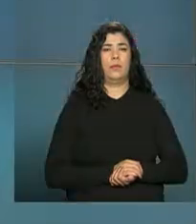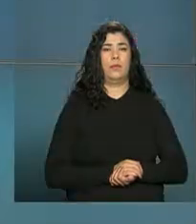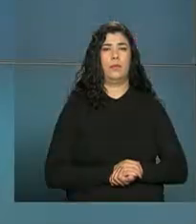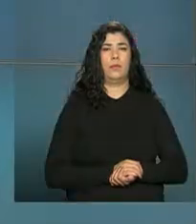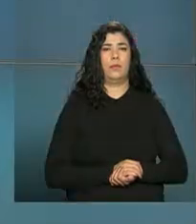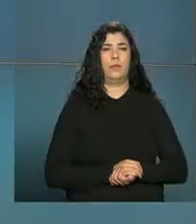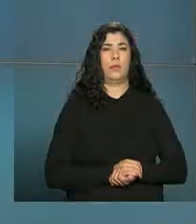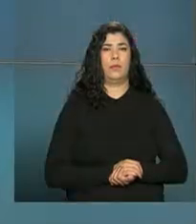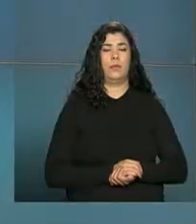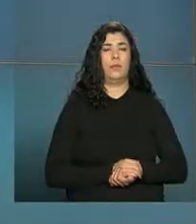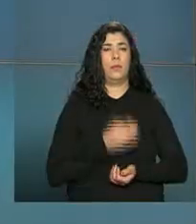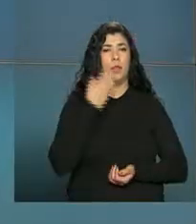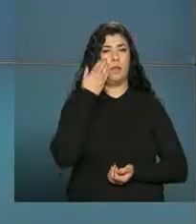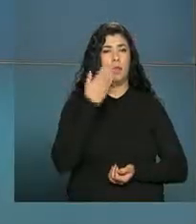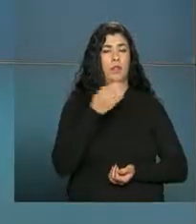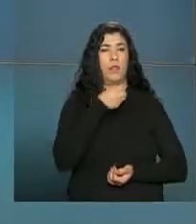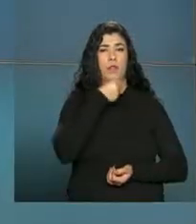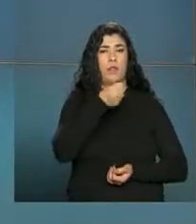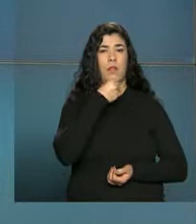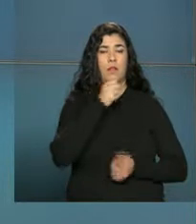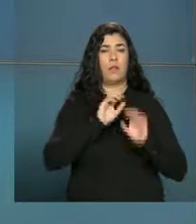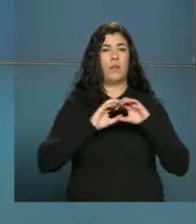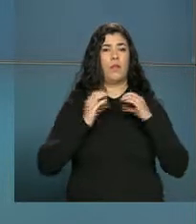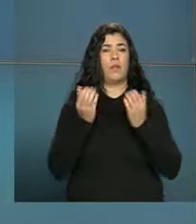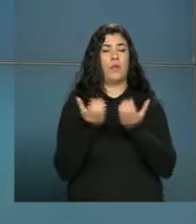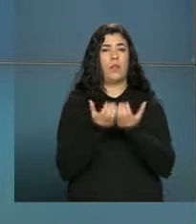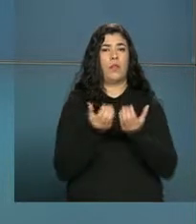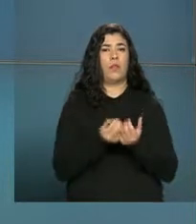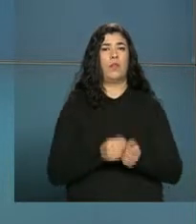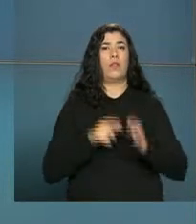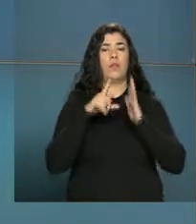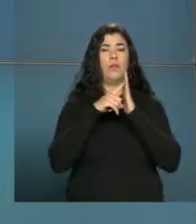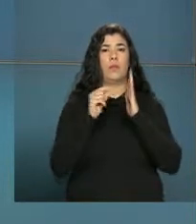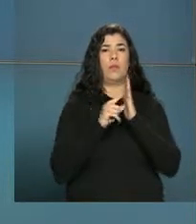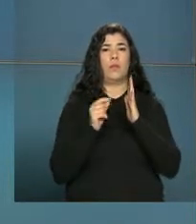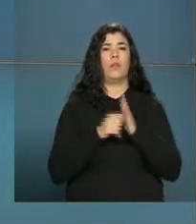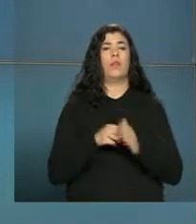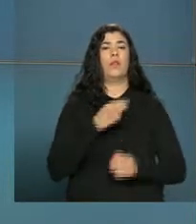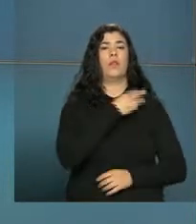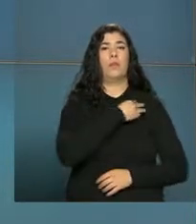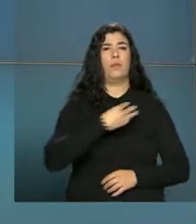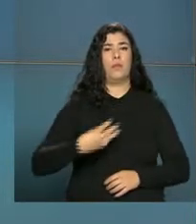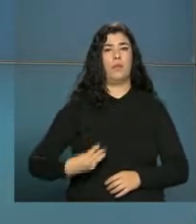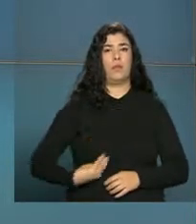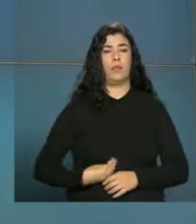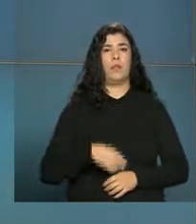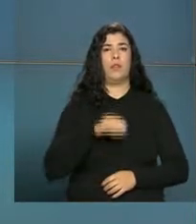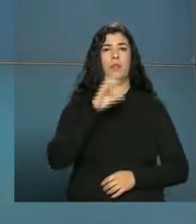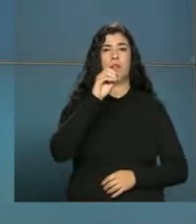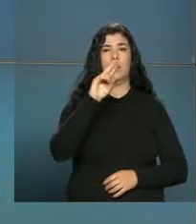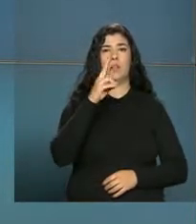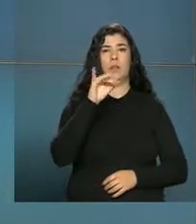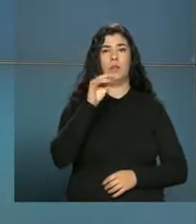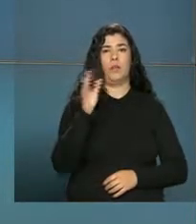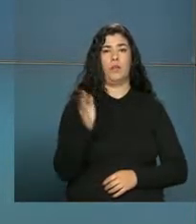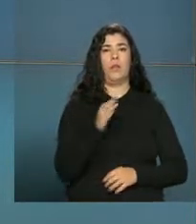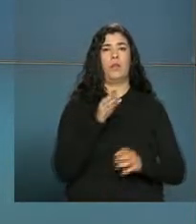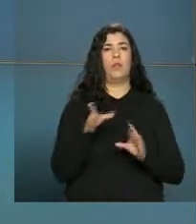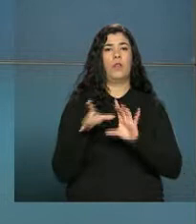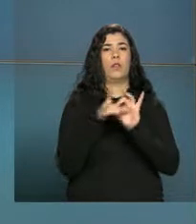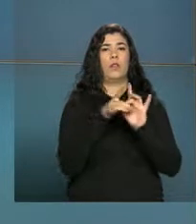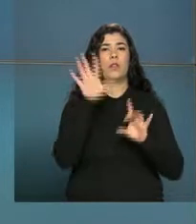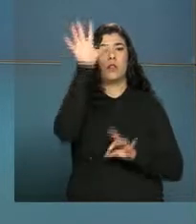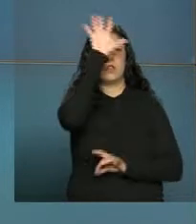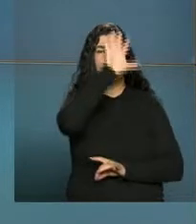e essa foi a entrevista coletiva concedida no Palácio do Planalto pelos ministros Gilberto occhi da integração